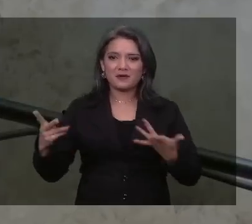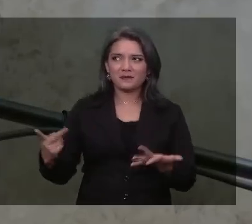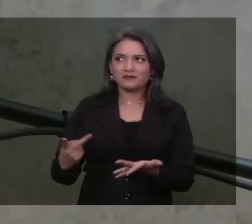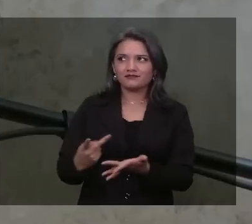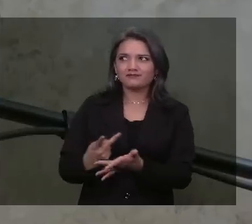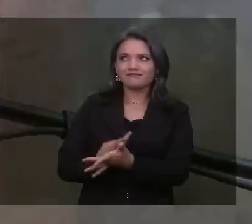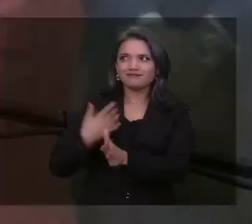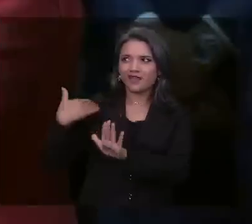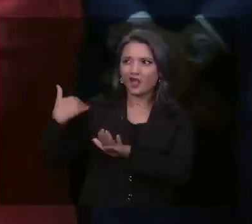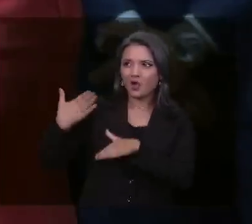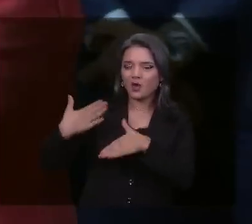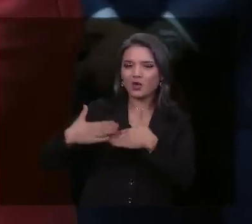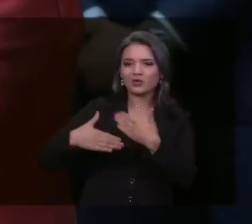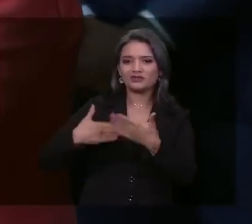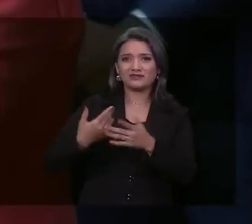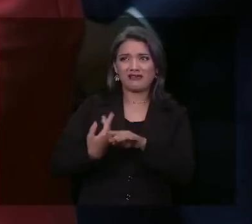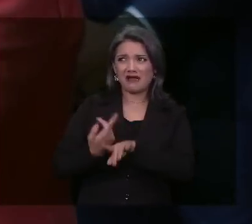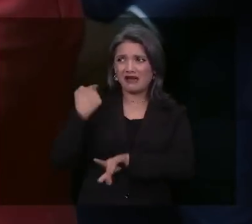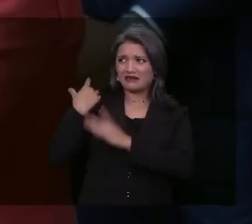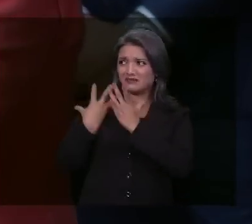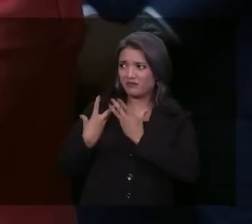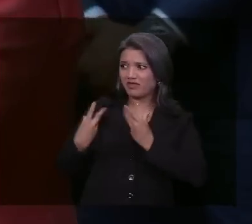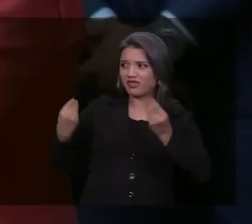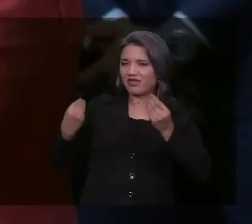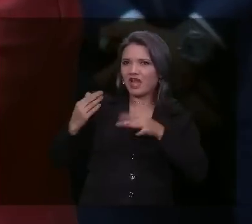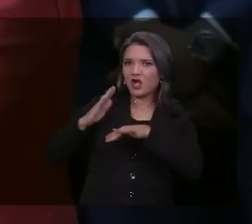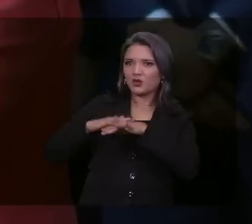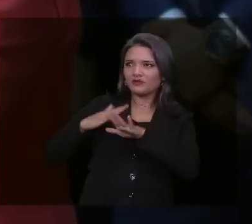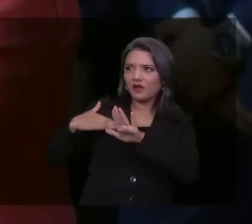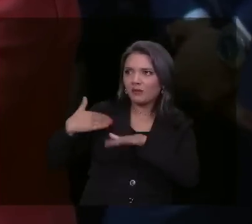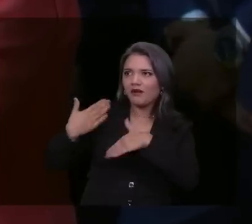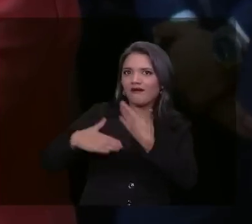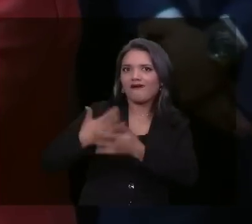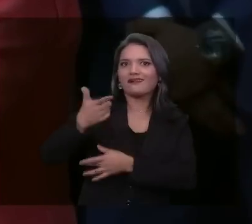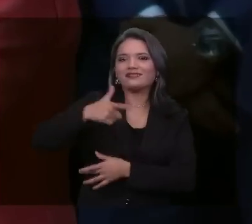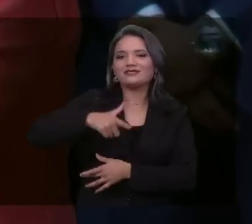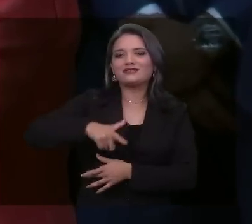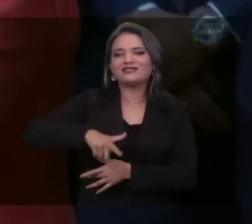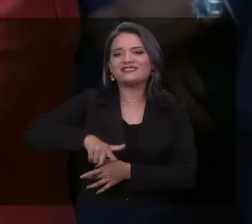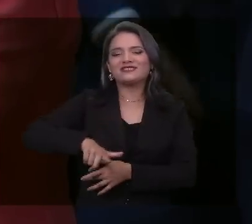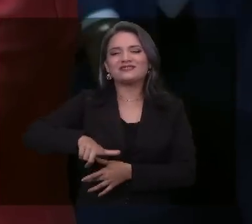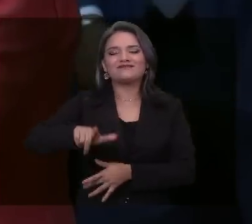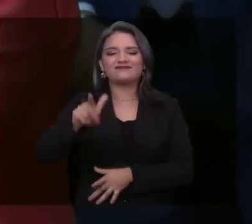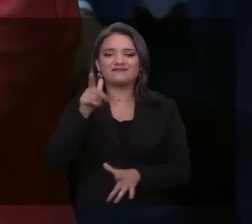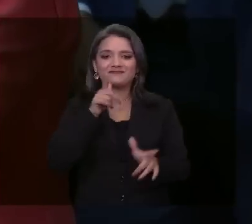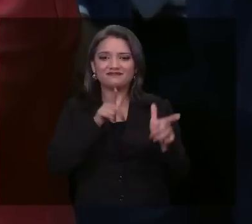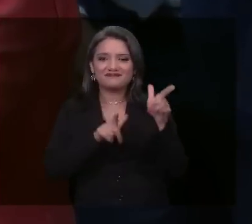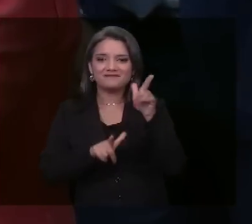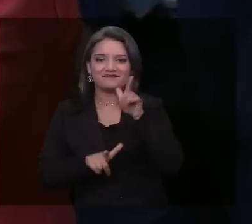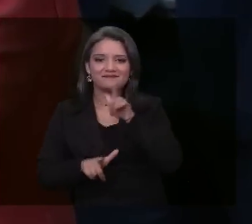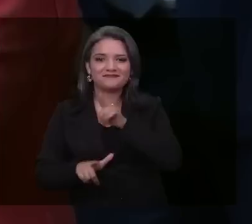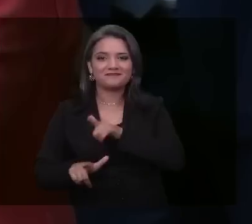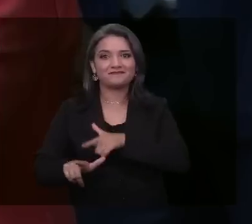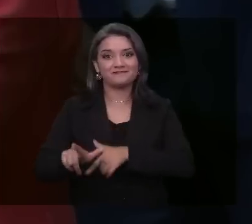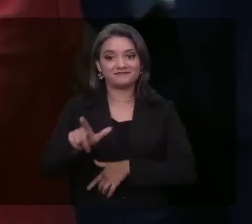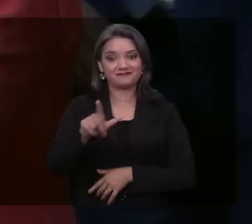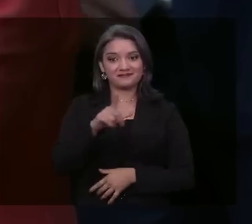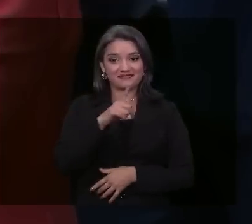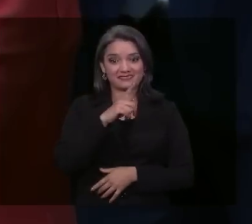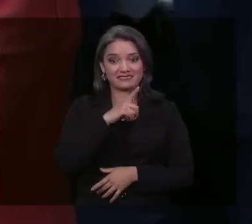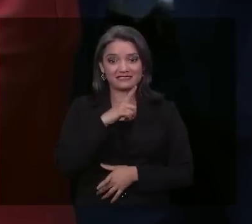refaz o que desfez, que recolhe todo